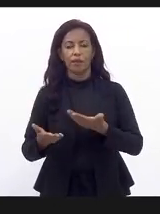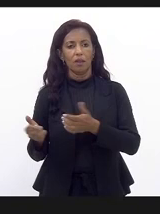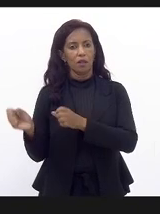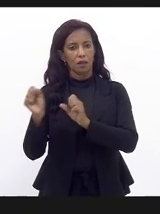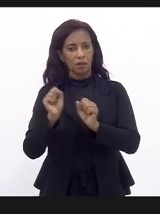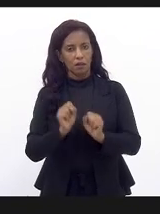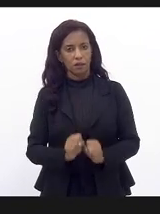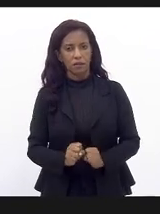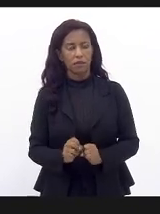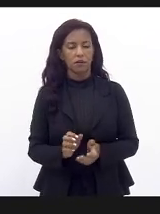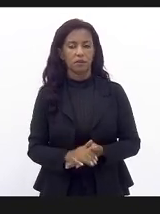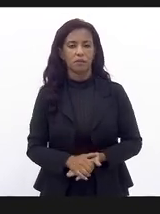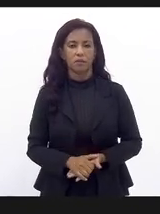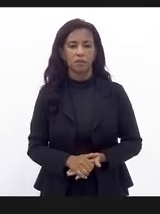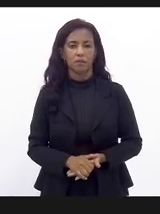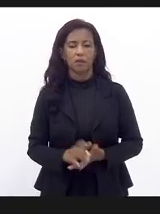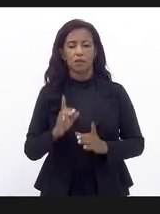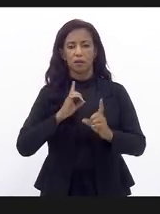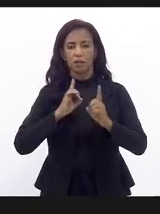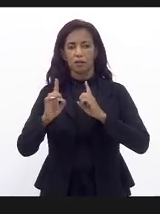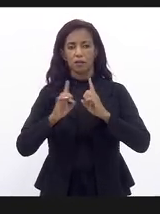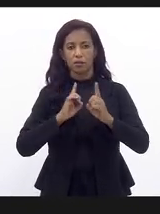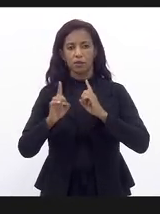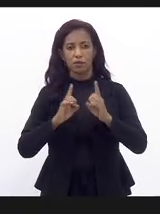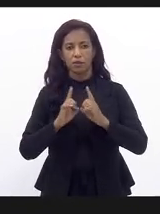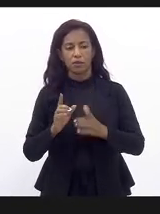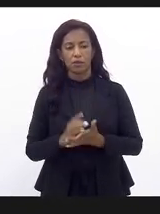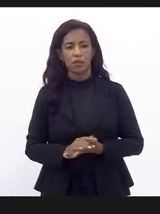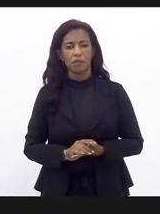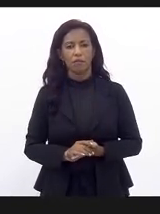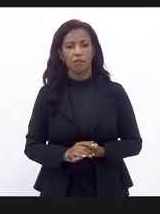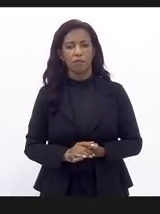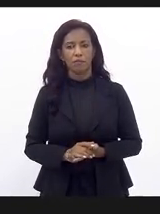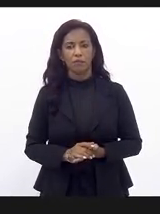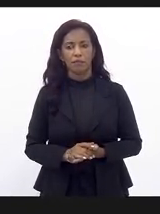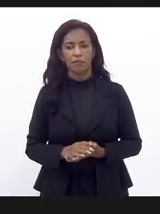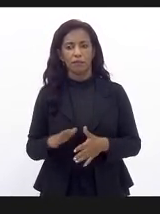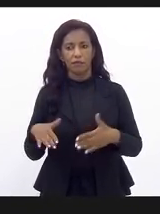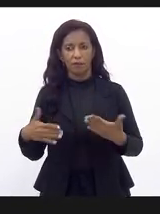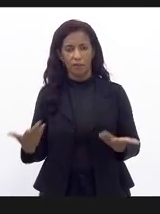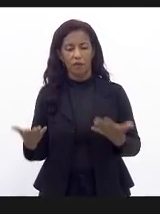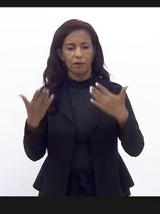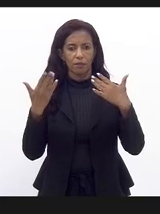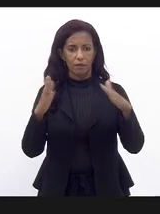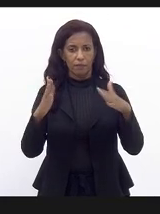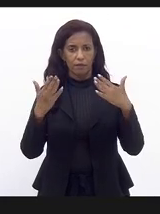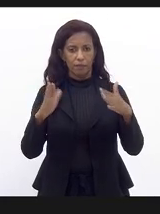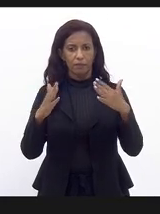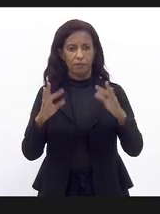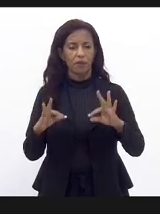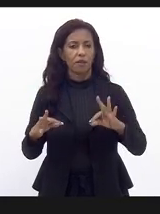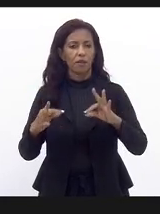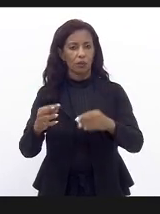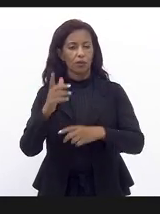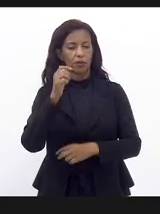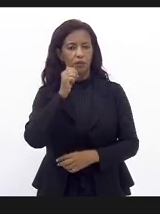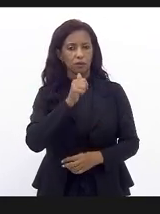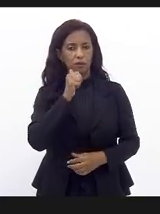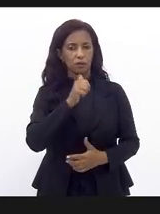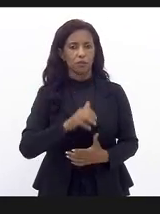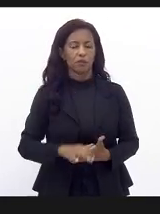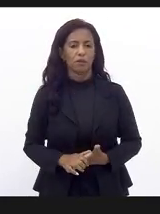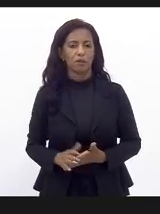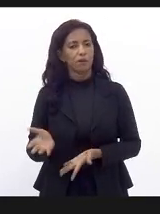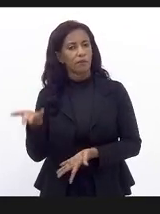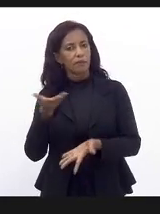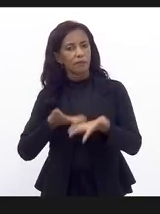poder, essa discussão é suprapartidária. Então, eu parabenizo a todas as mulheres, não é,